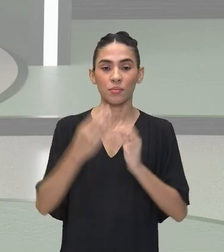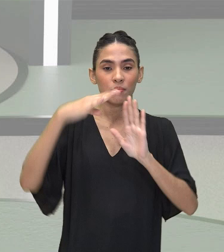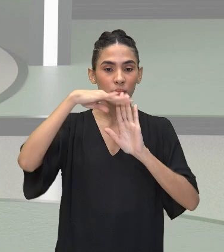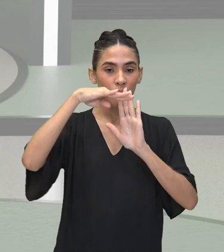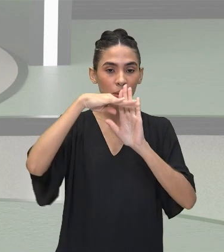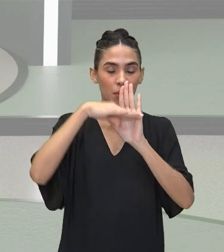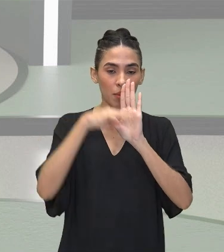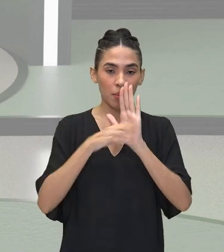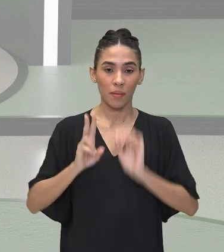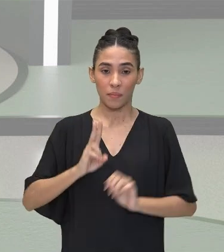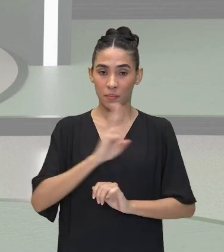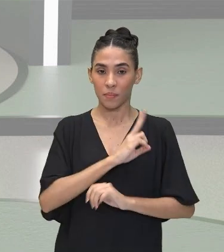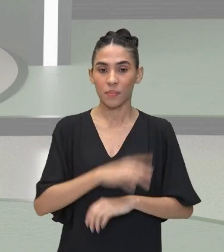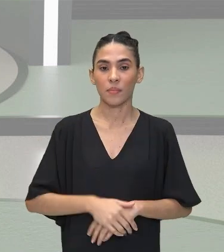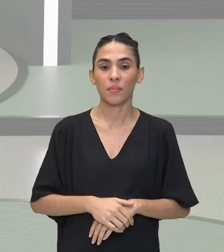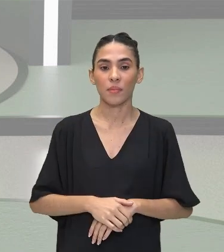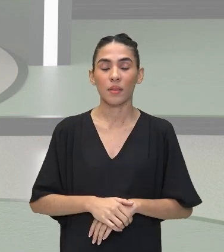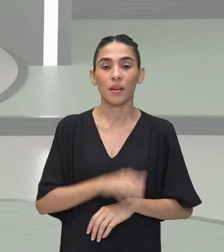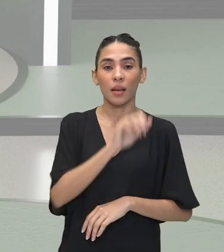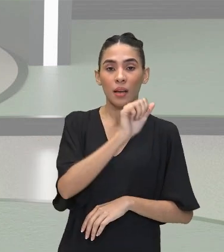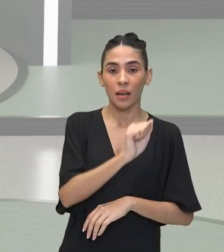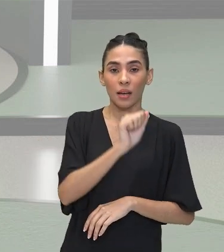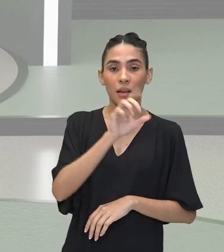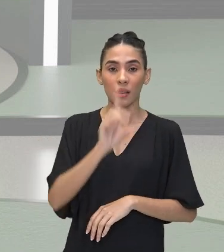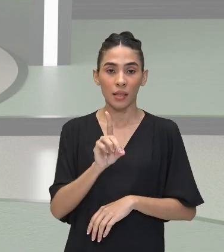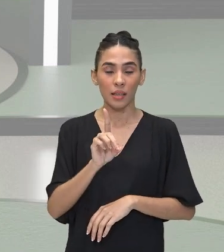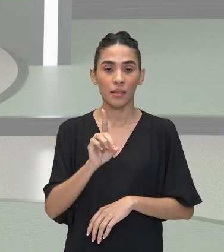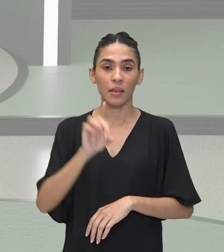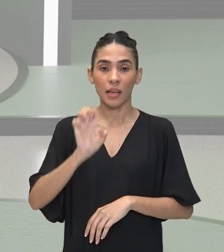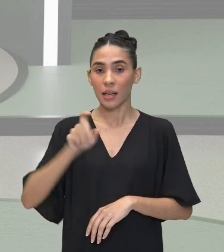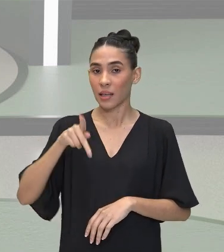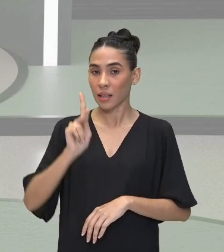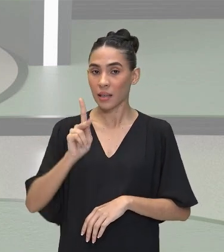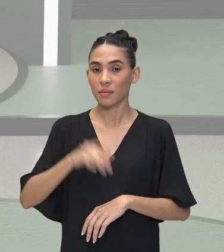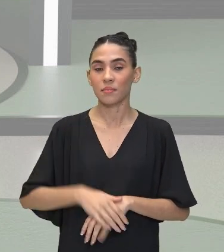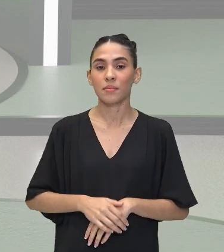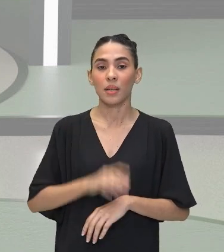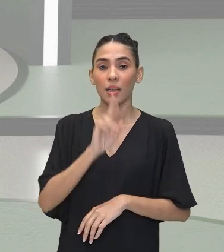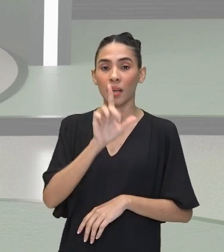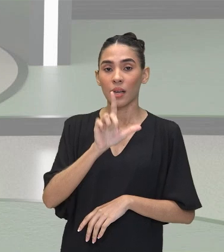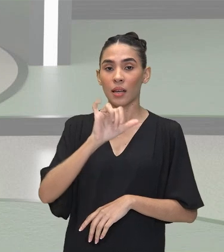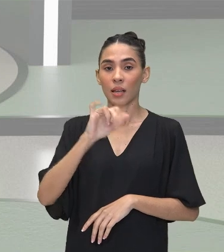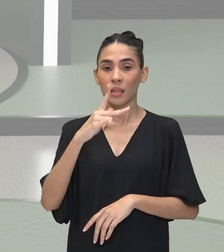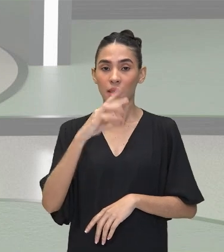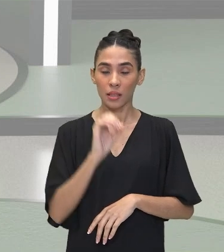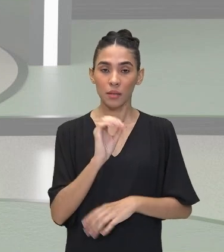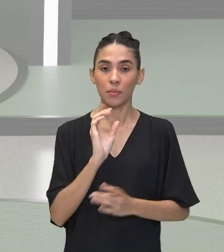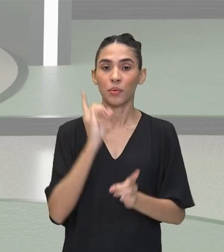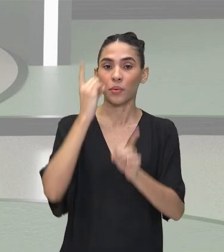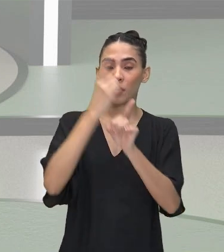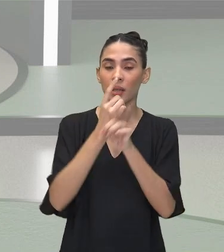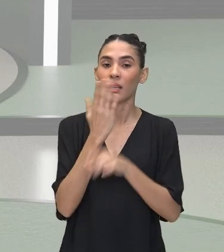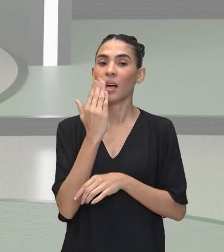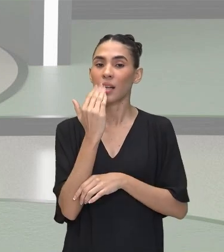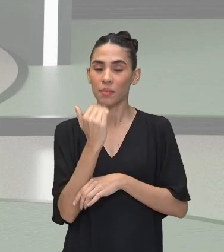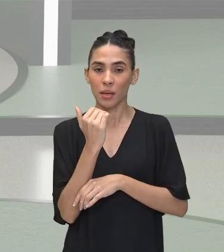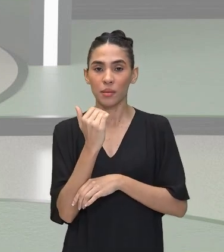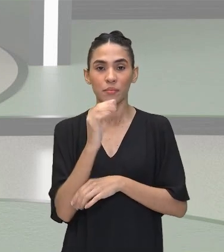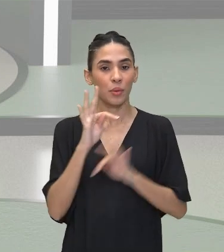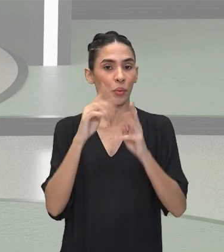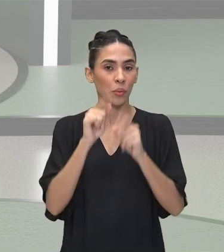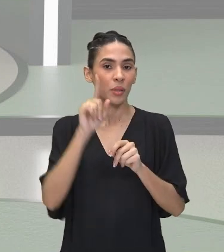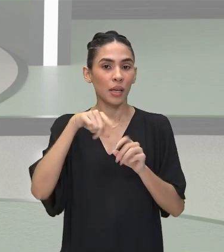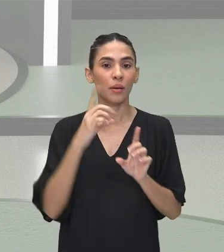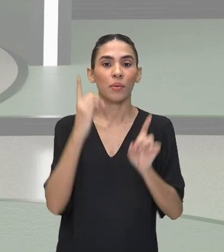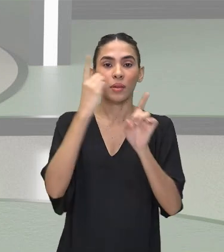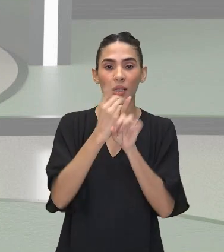das vitaminas. A A, D, a E e a K são as lipossolúveis, né, encontradas nos alimentos, todas elas são encontradas nos